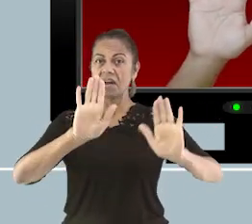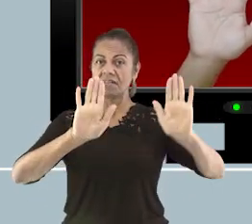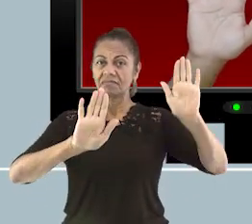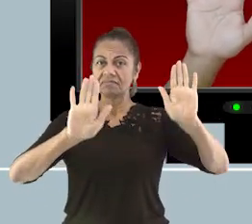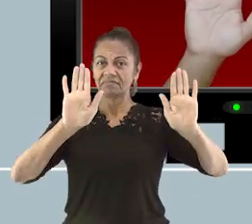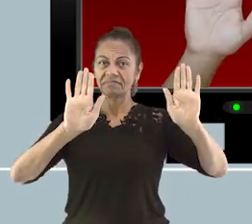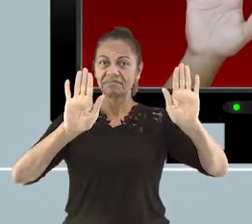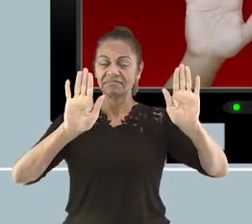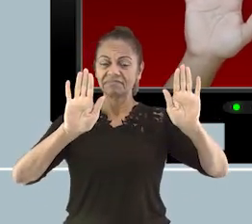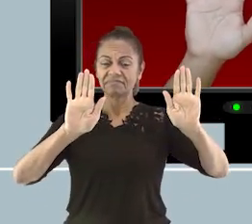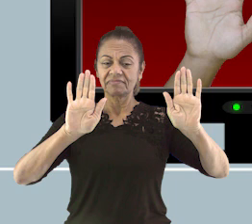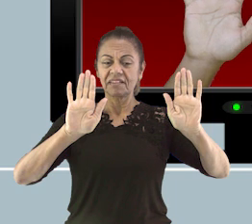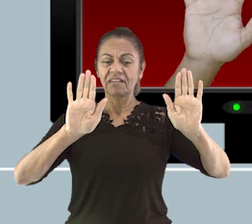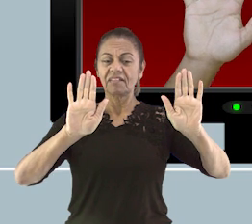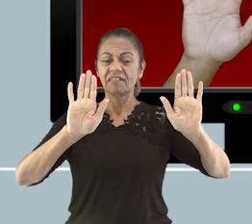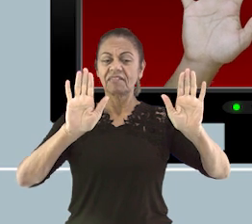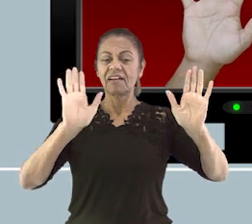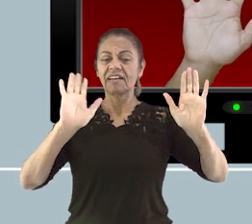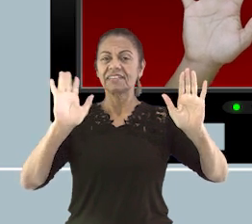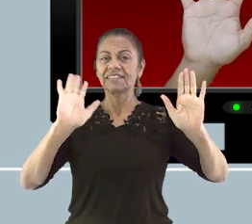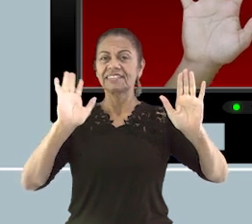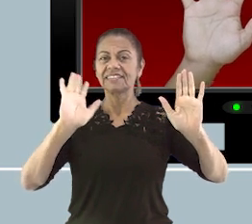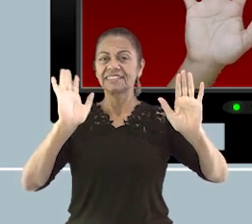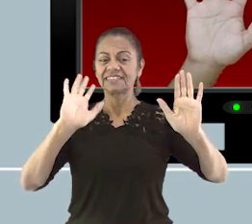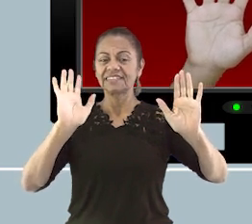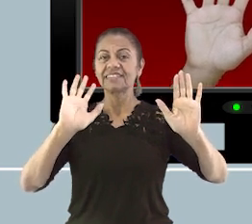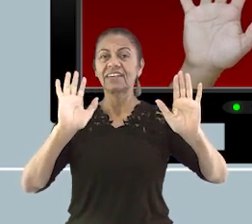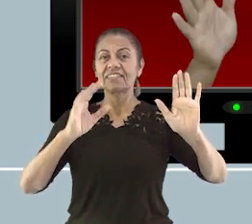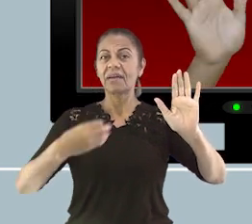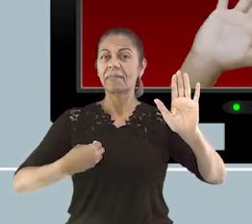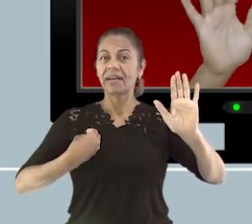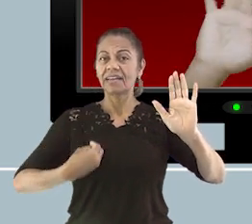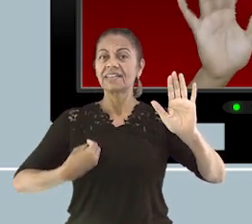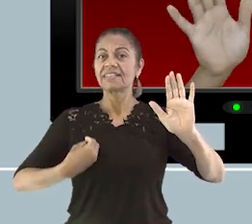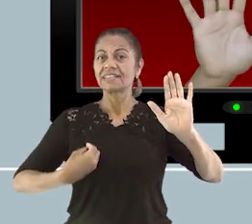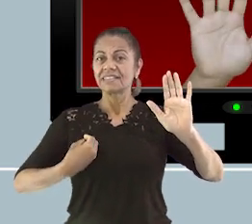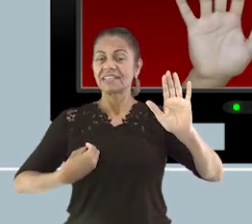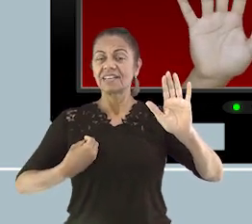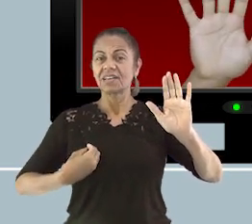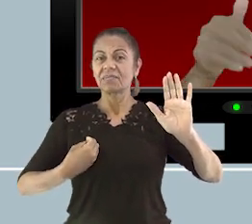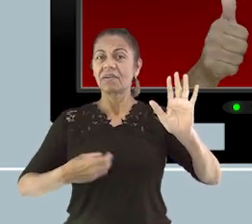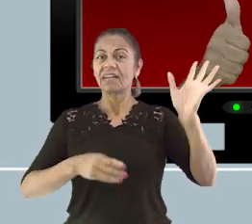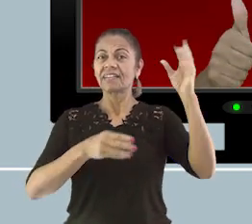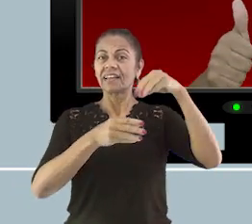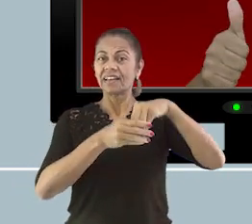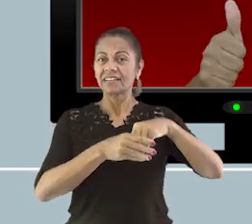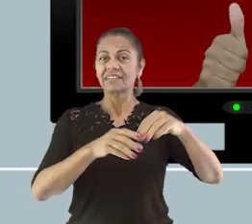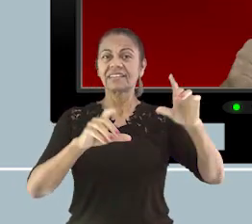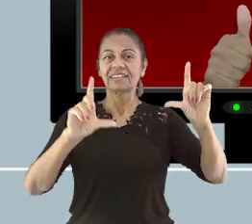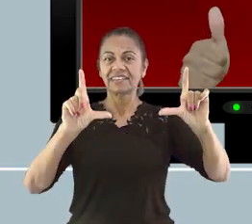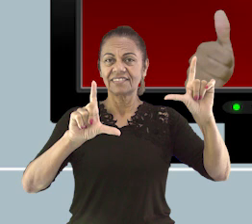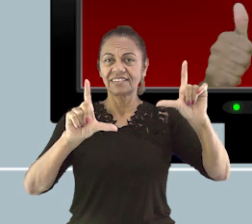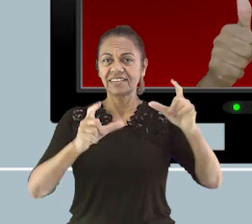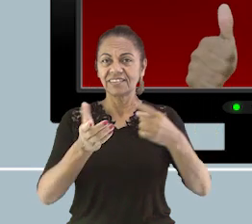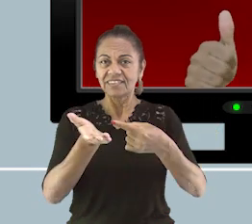mãos. Isso mesmo, elas irão aparecer e participar da brincadeira dentro da